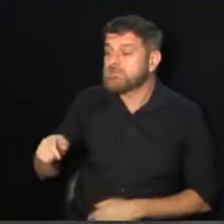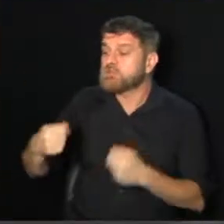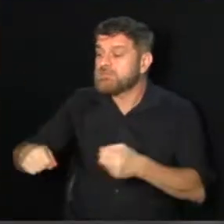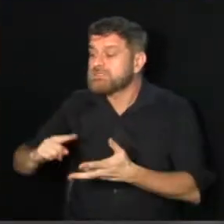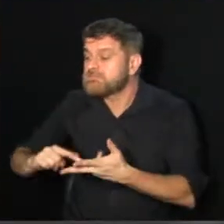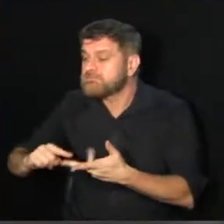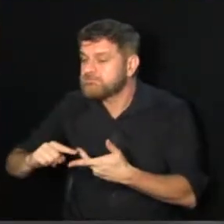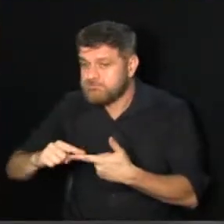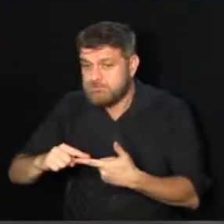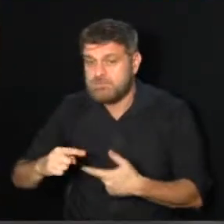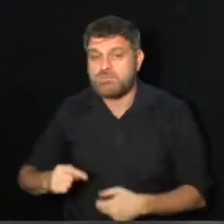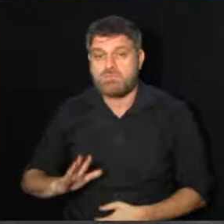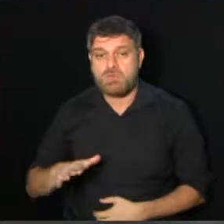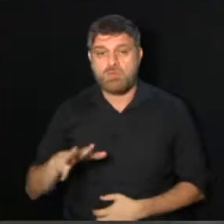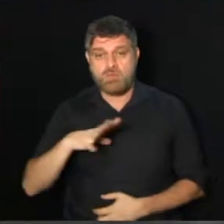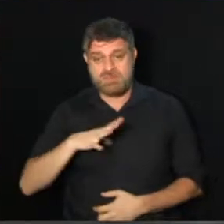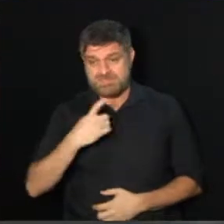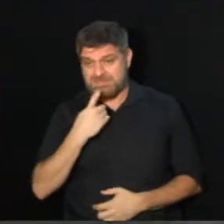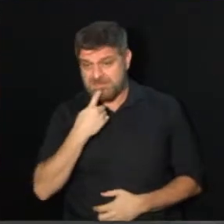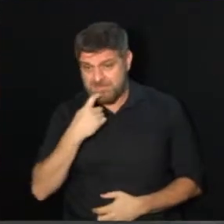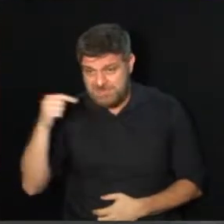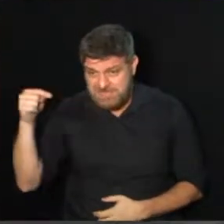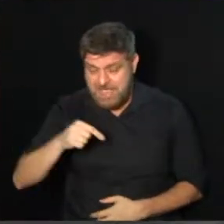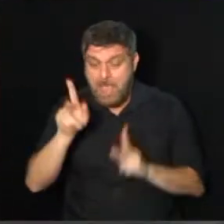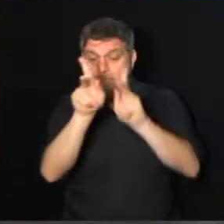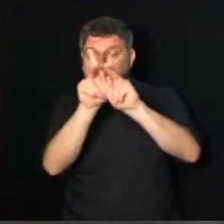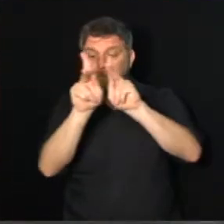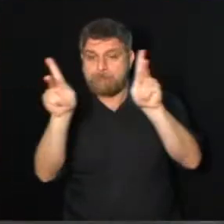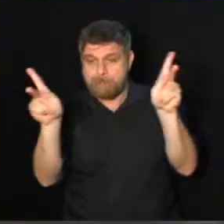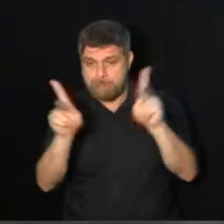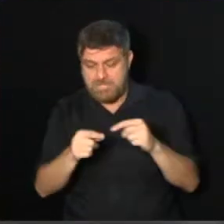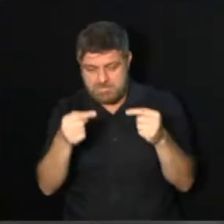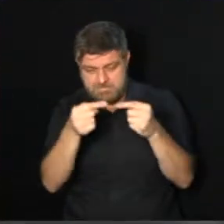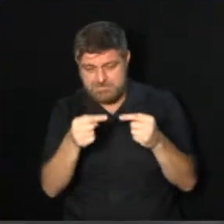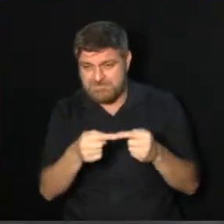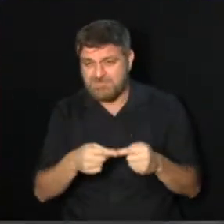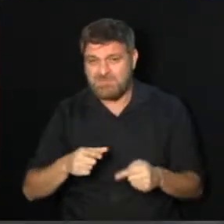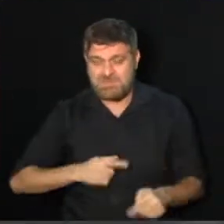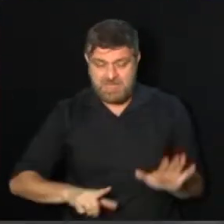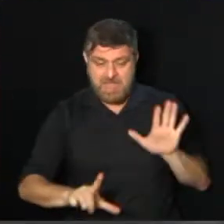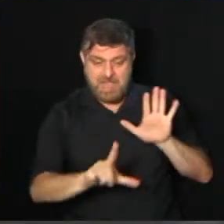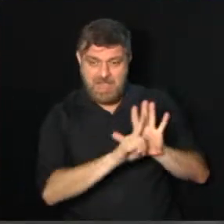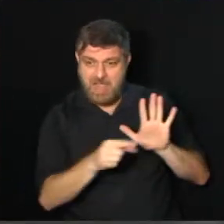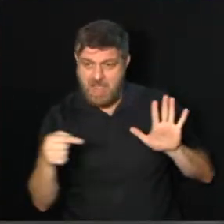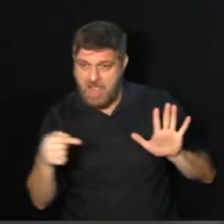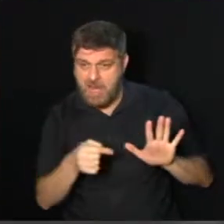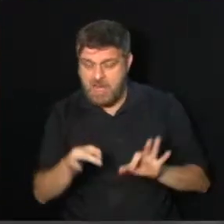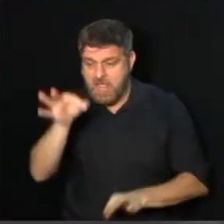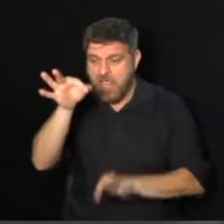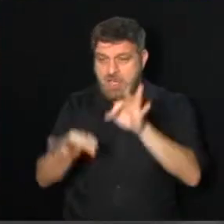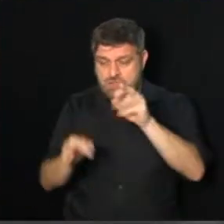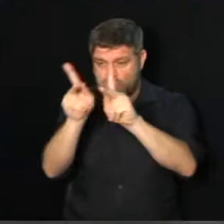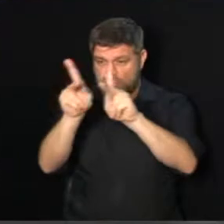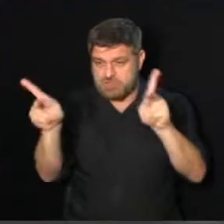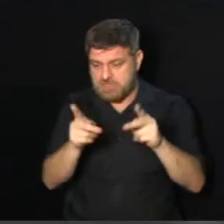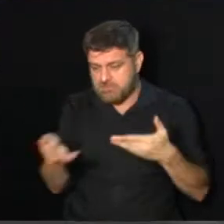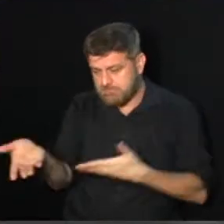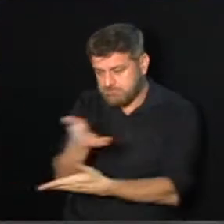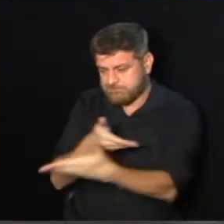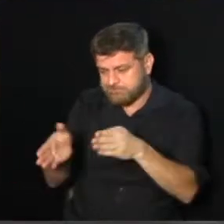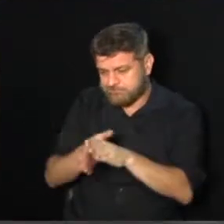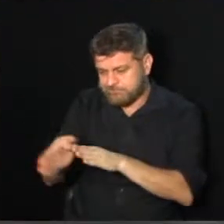pessoas. Quando Campinas se diz a cidade da paz, vir com a justiça restaurativa como complemento disso faz